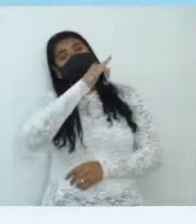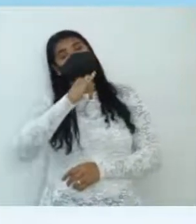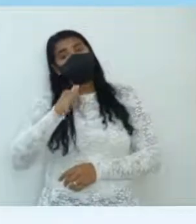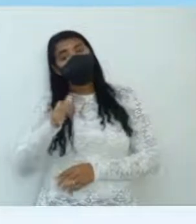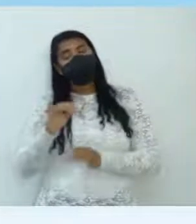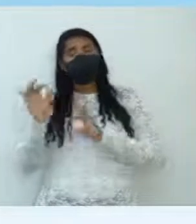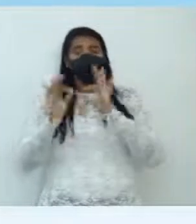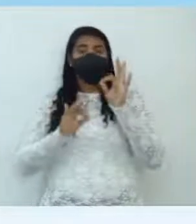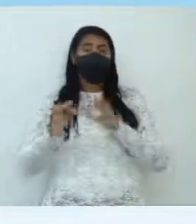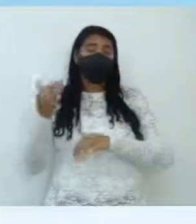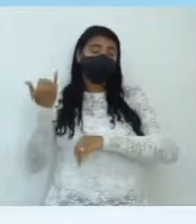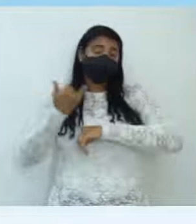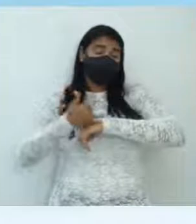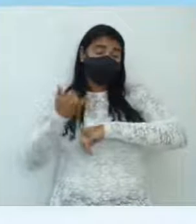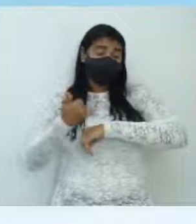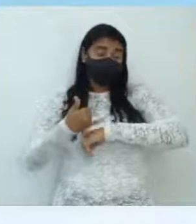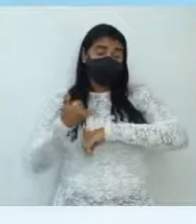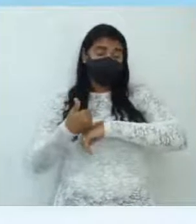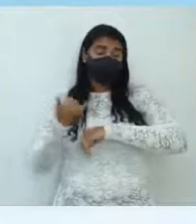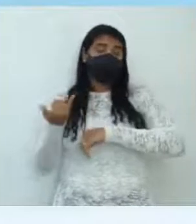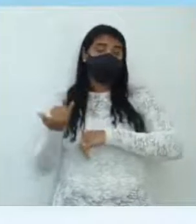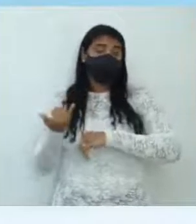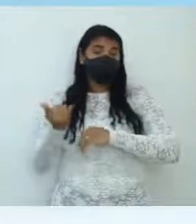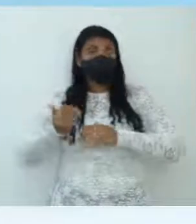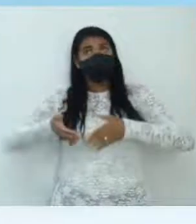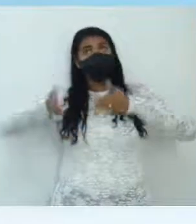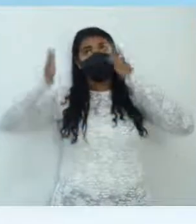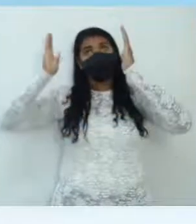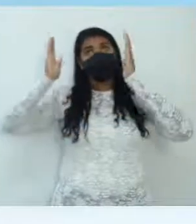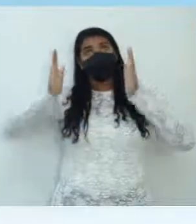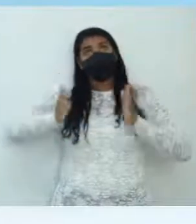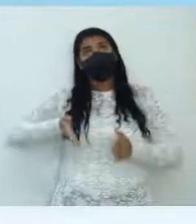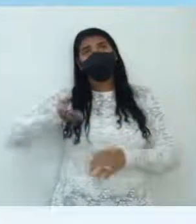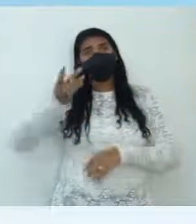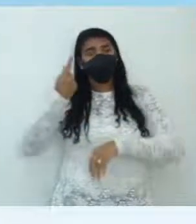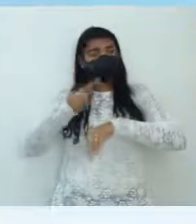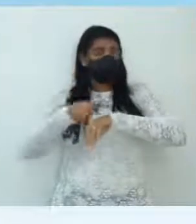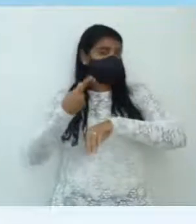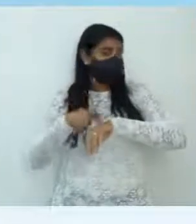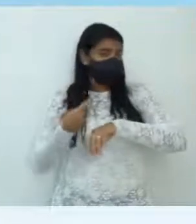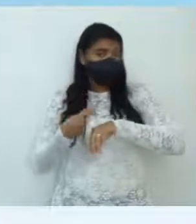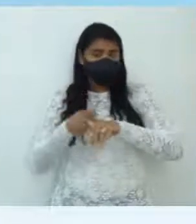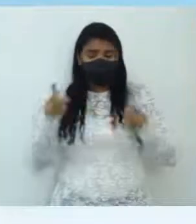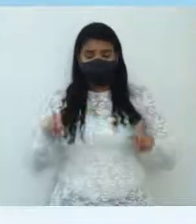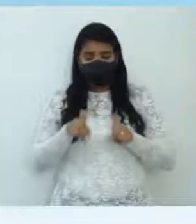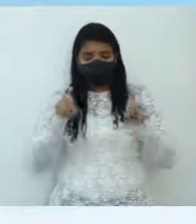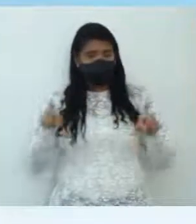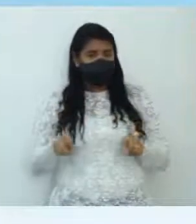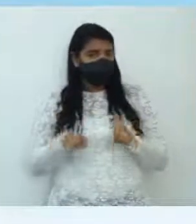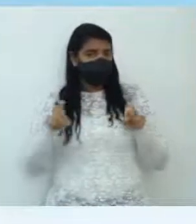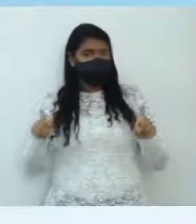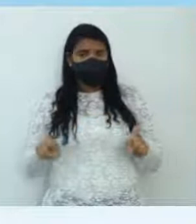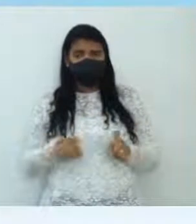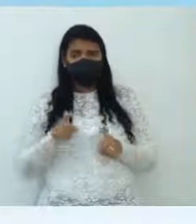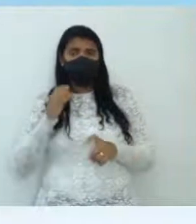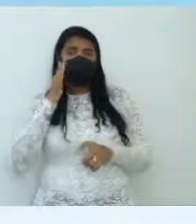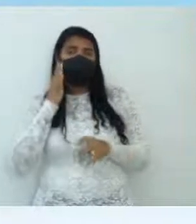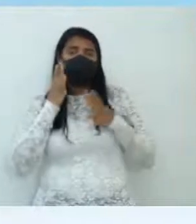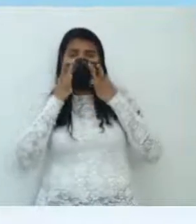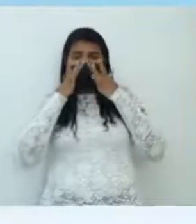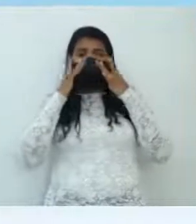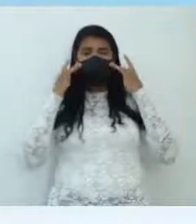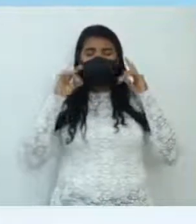estruturas metálicas e também de prédios, de moedas, computadores,